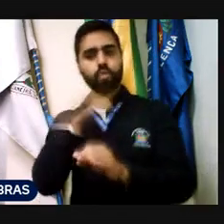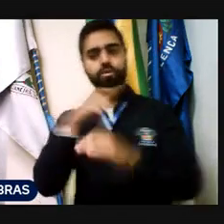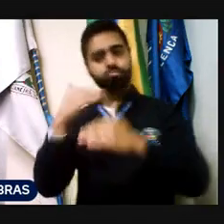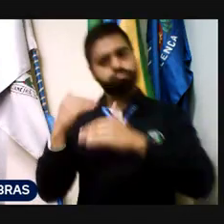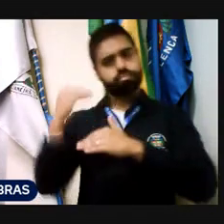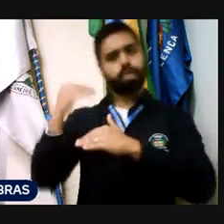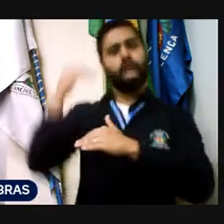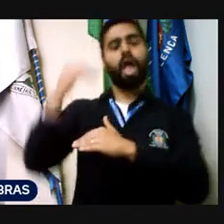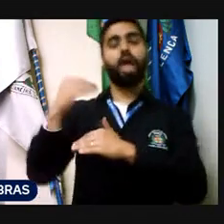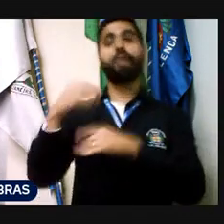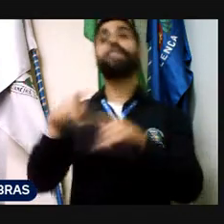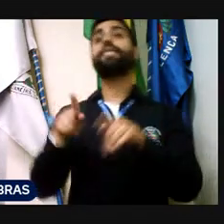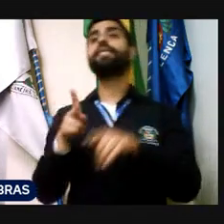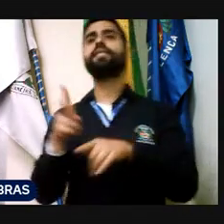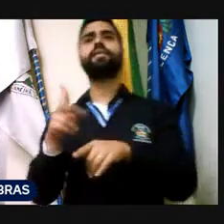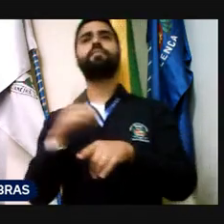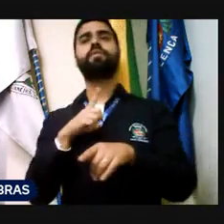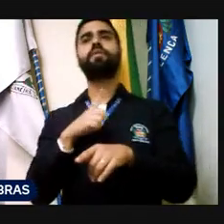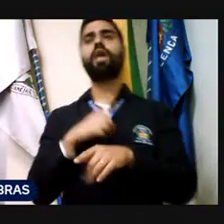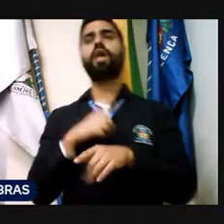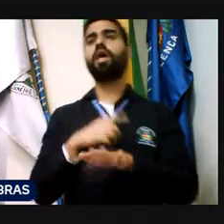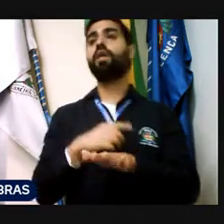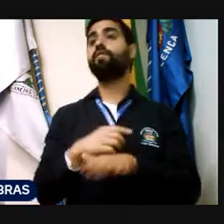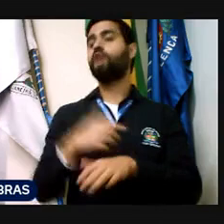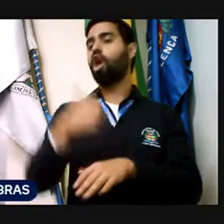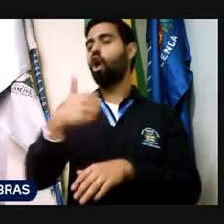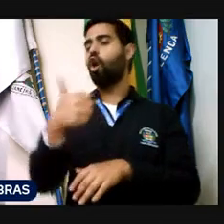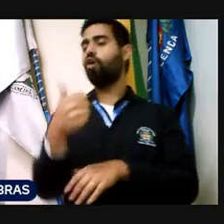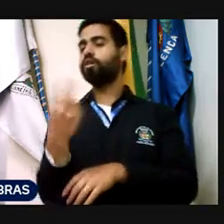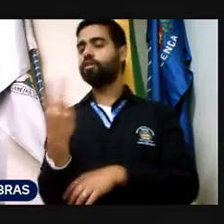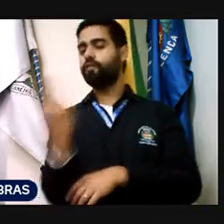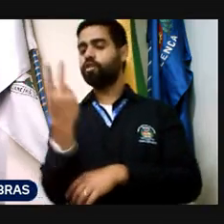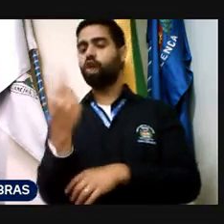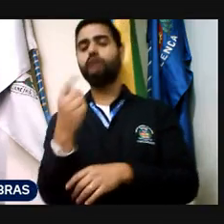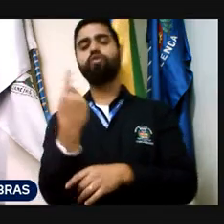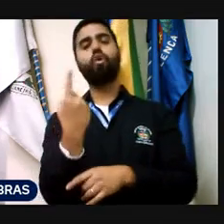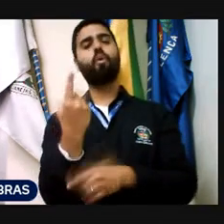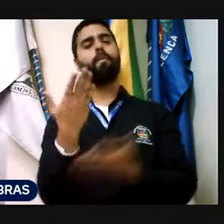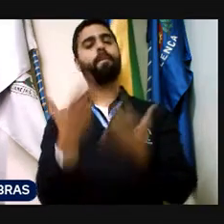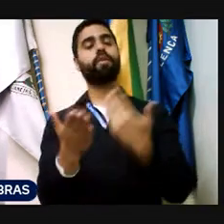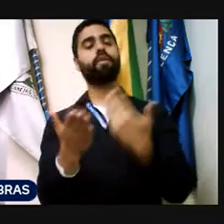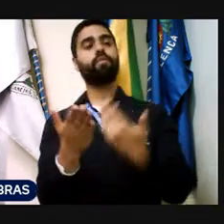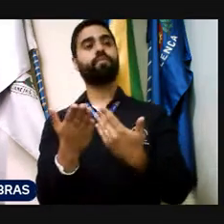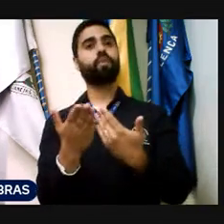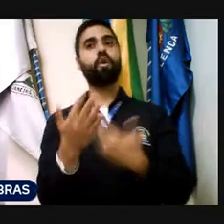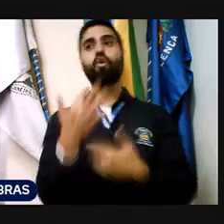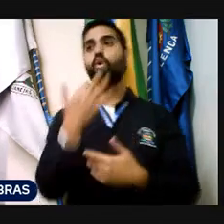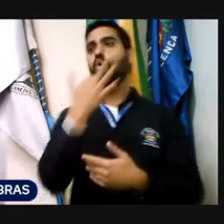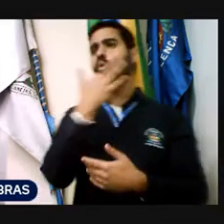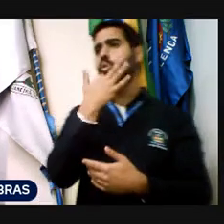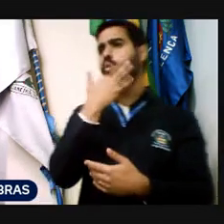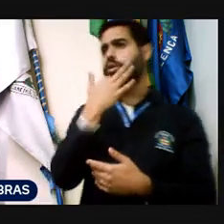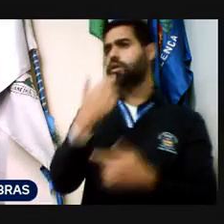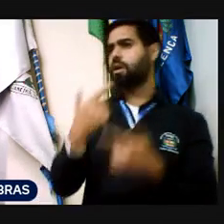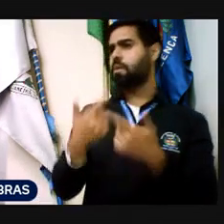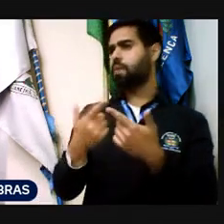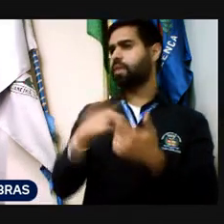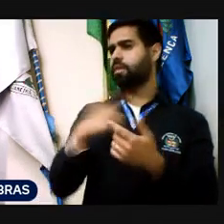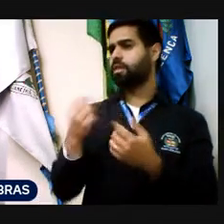espaço, contando com um cartel de 11 vitórias e apenas uma derrota, conhecido por proporcionar ao público lutas